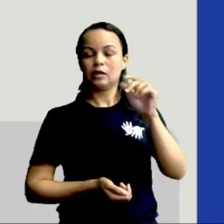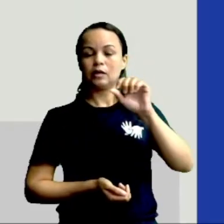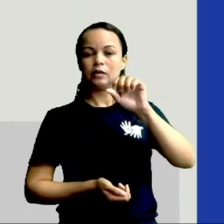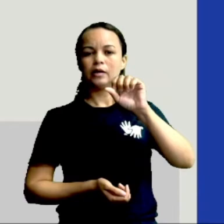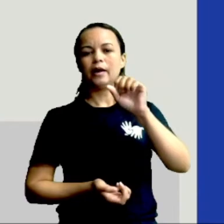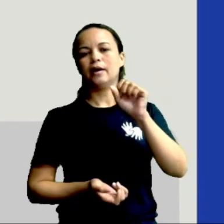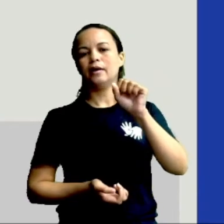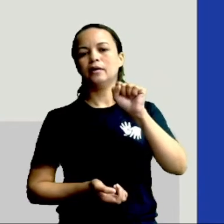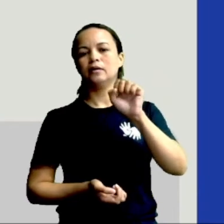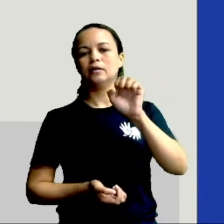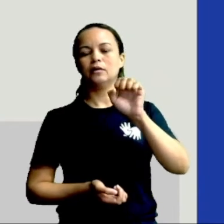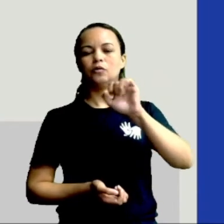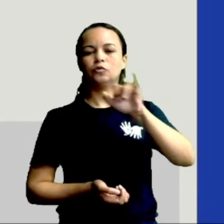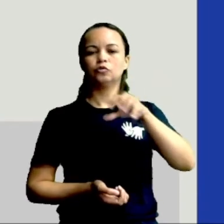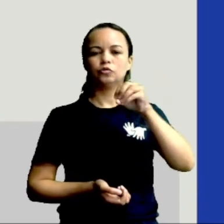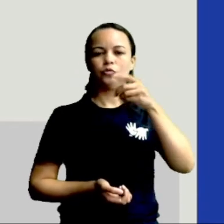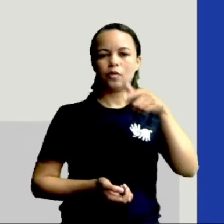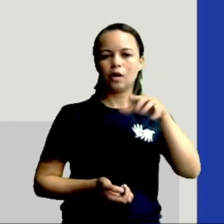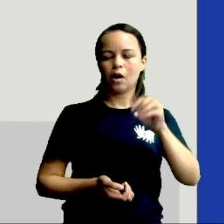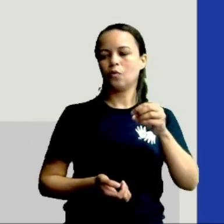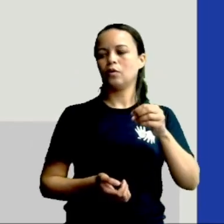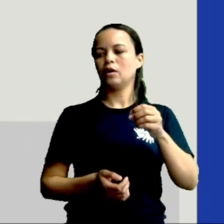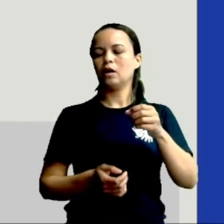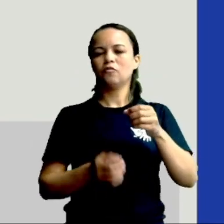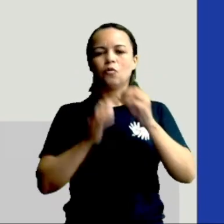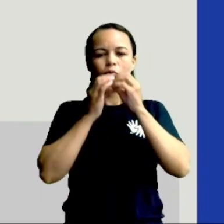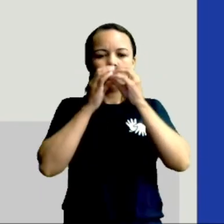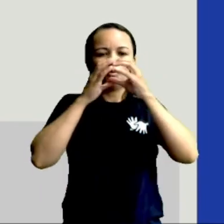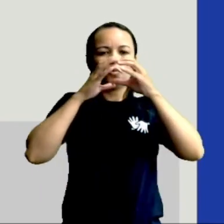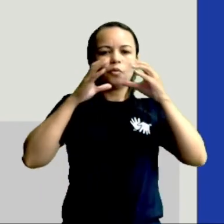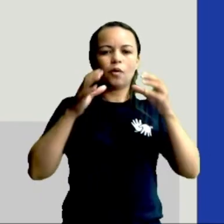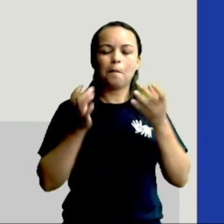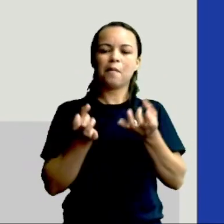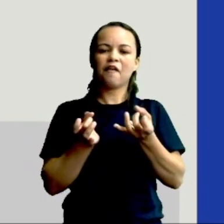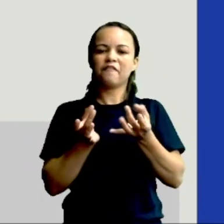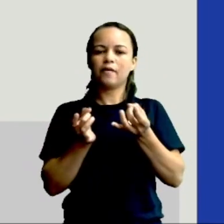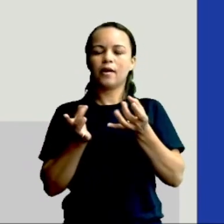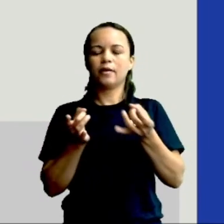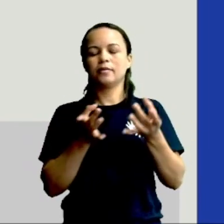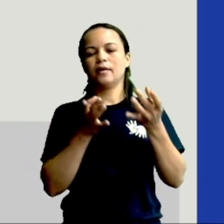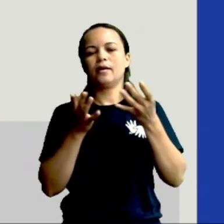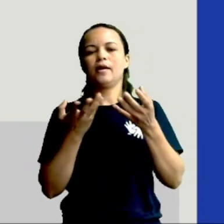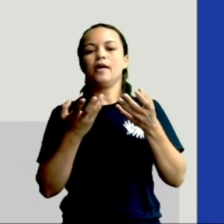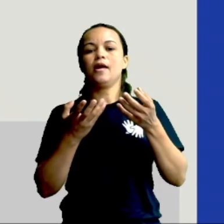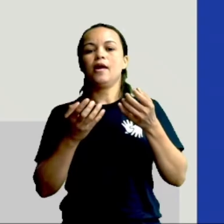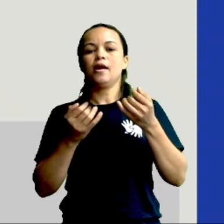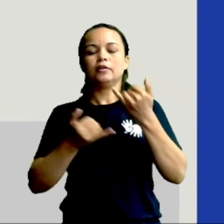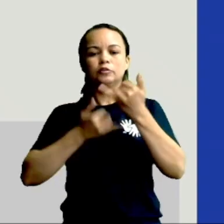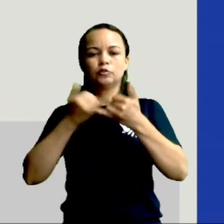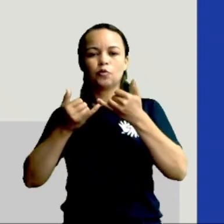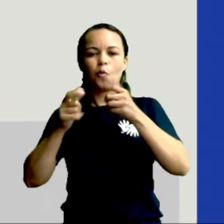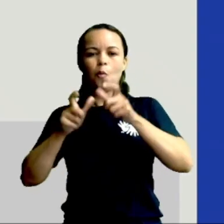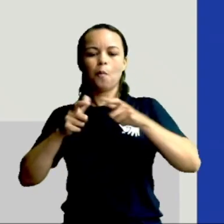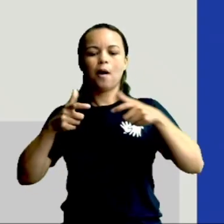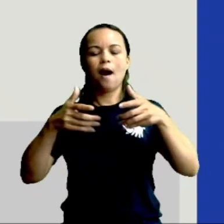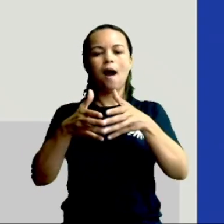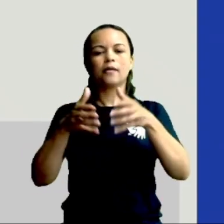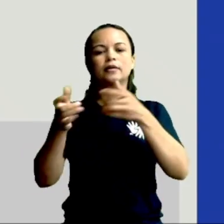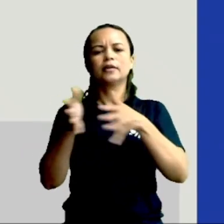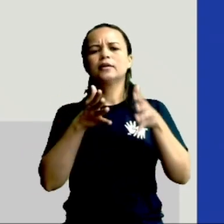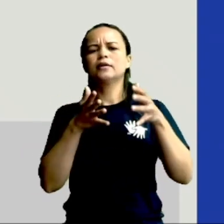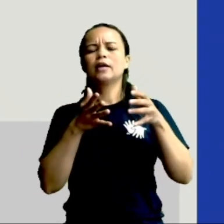no parque. No meio do caminho, estouraram 2 balões. Quantos